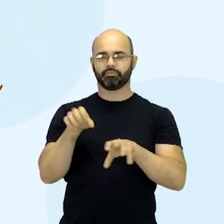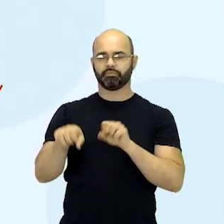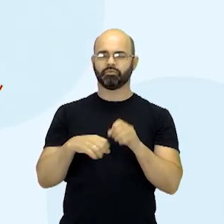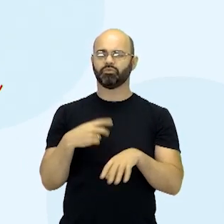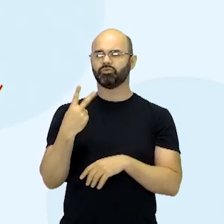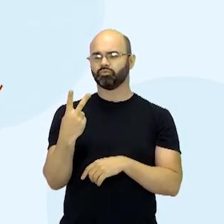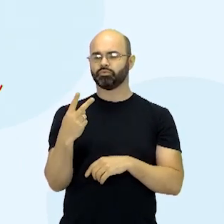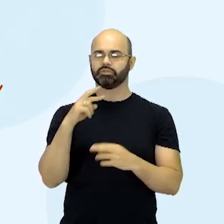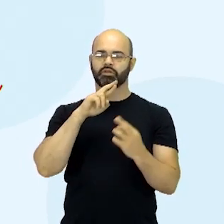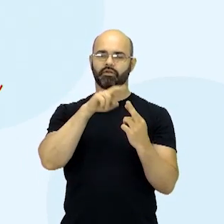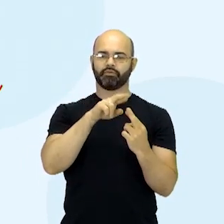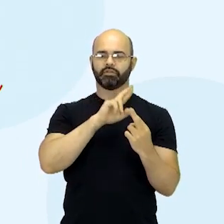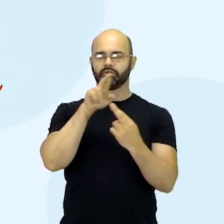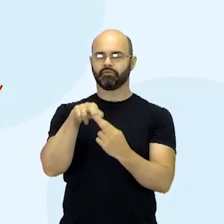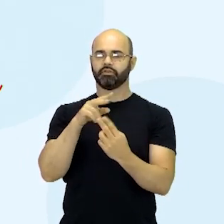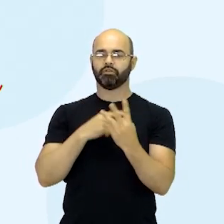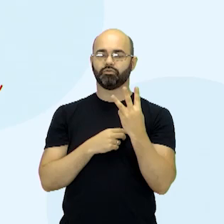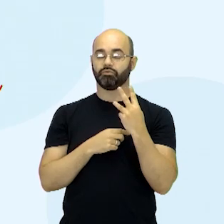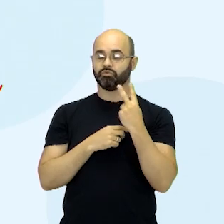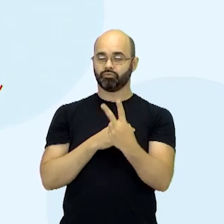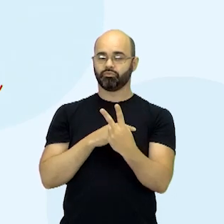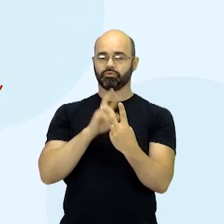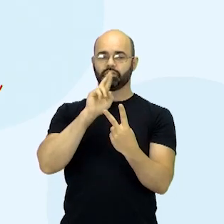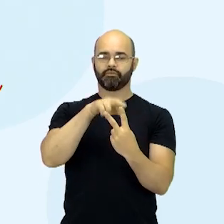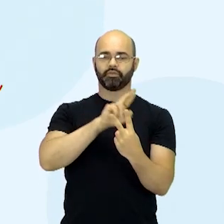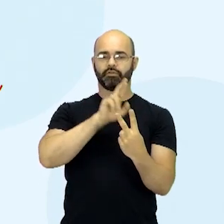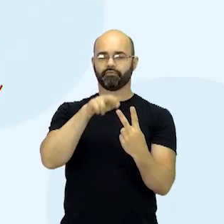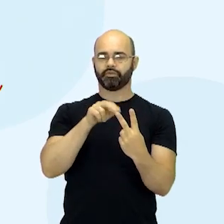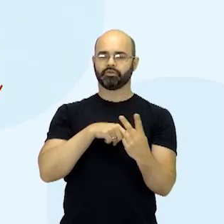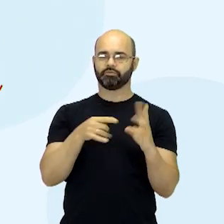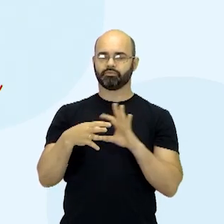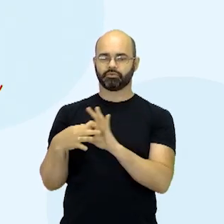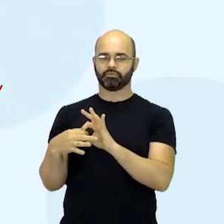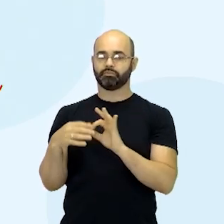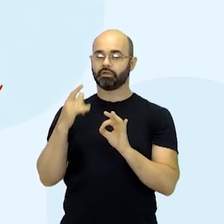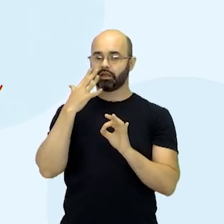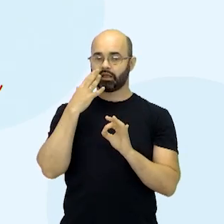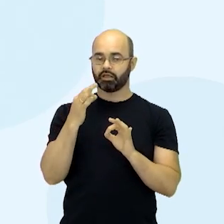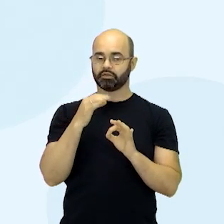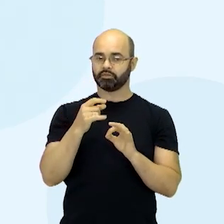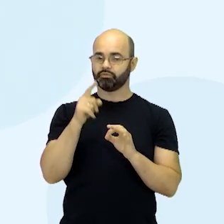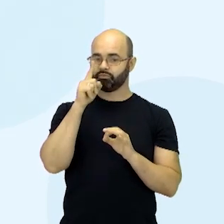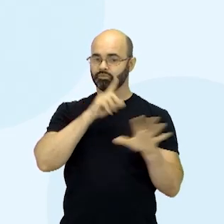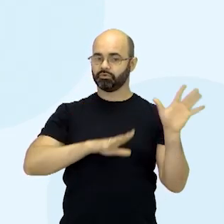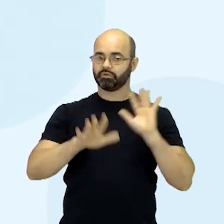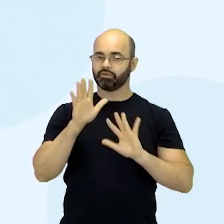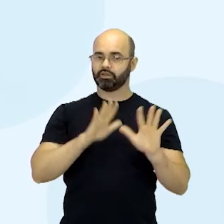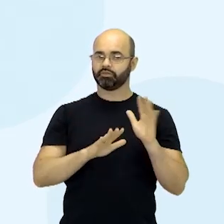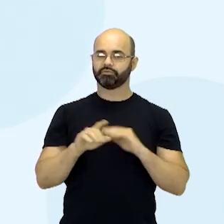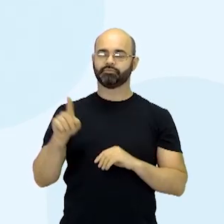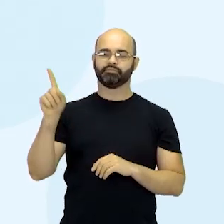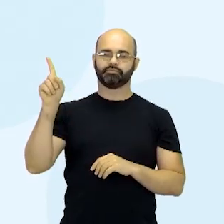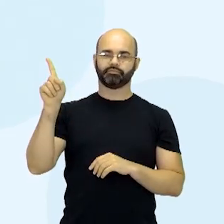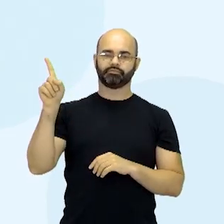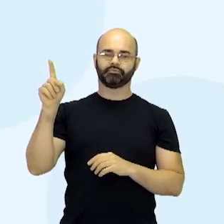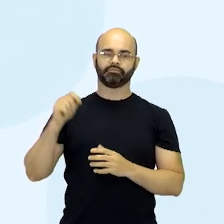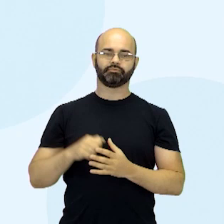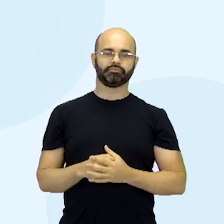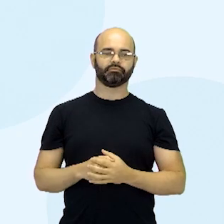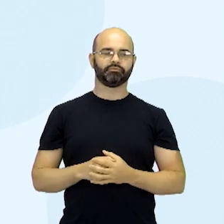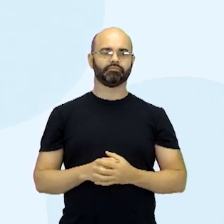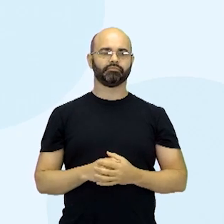menos 2 referências, né, para poder falar nesse contexto. Atente-se para as seguintes questões. Então, na sua